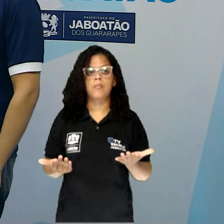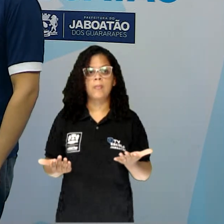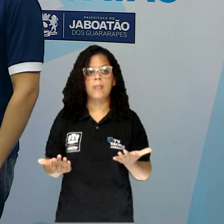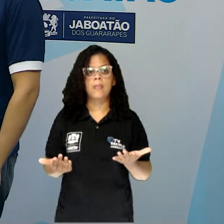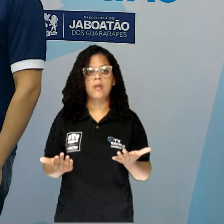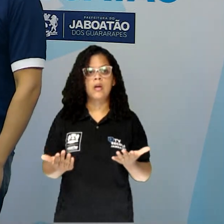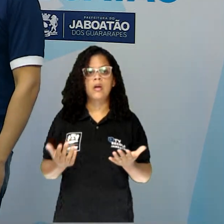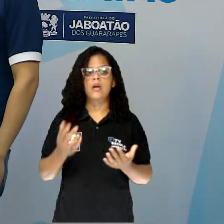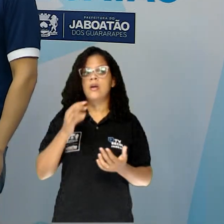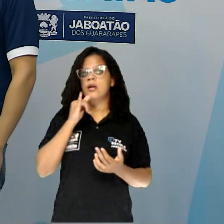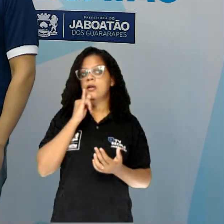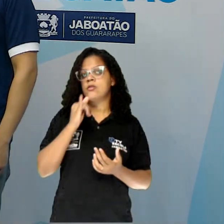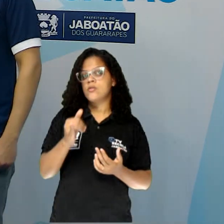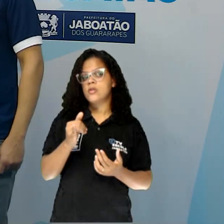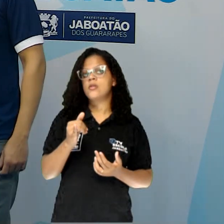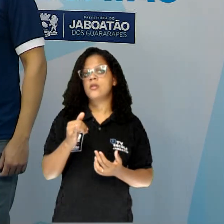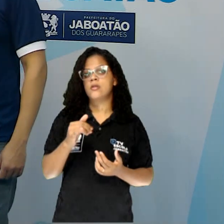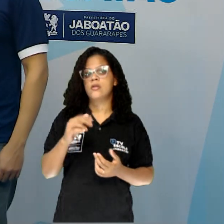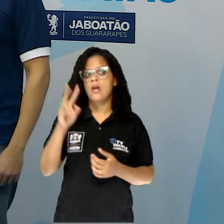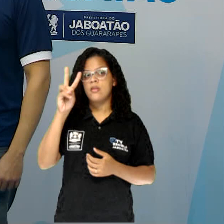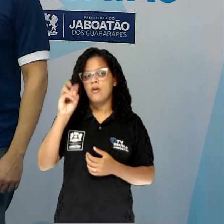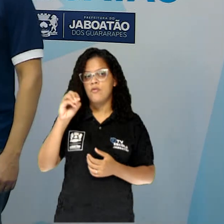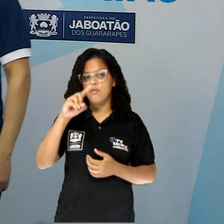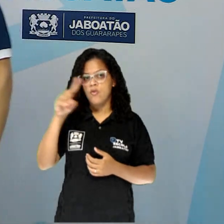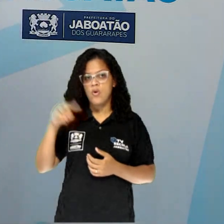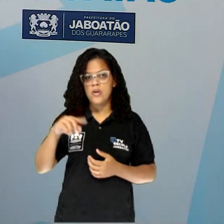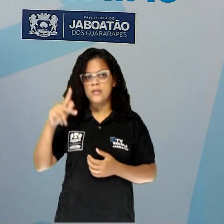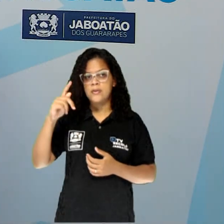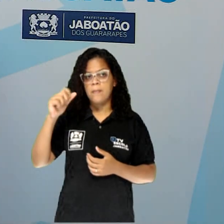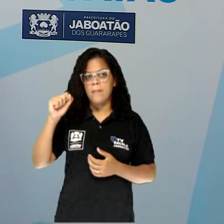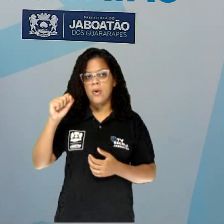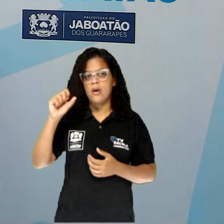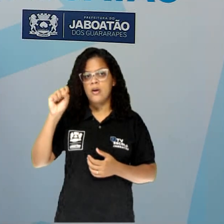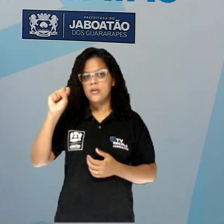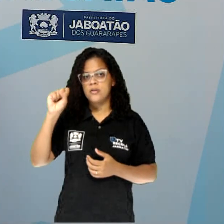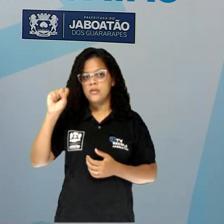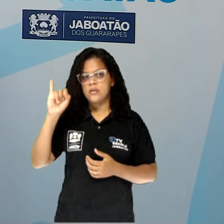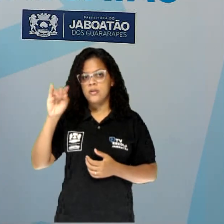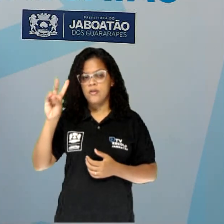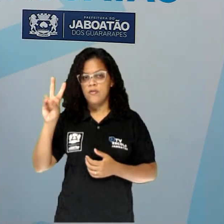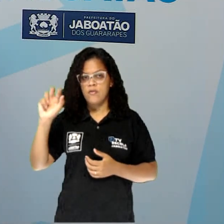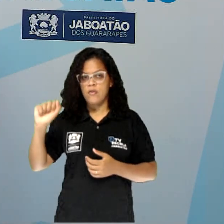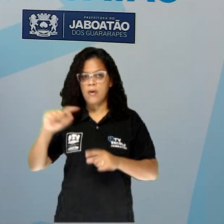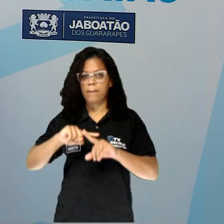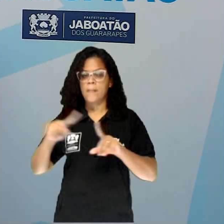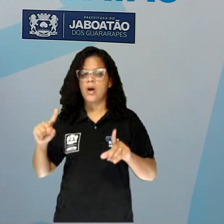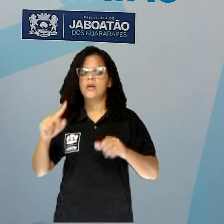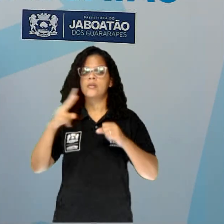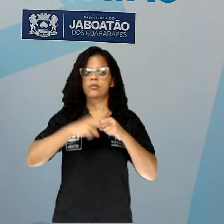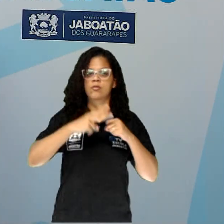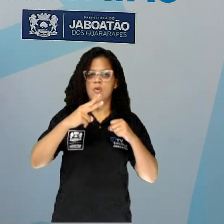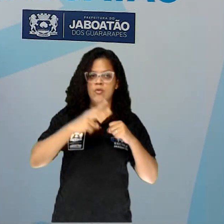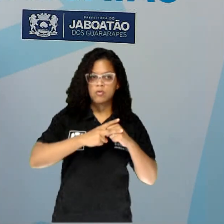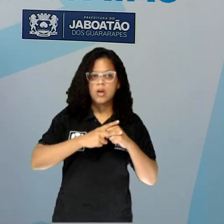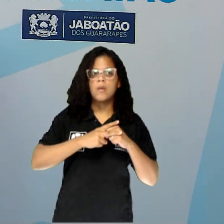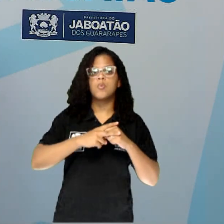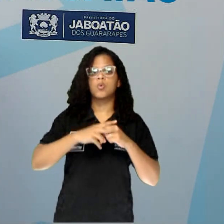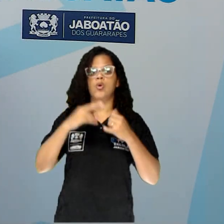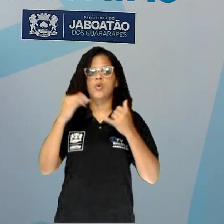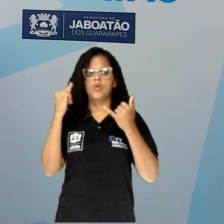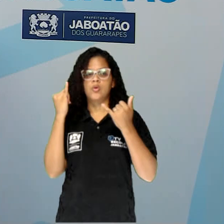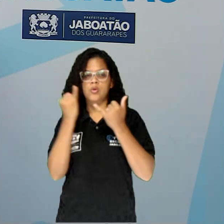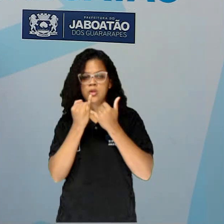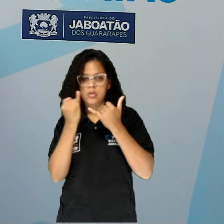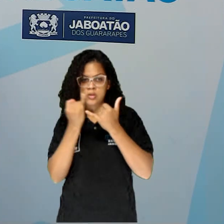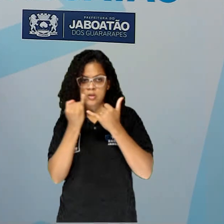passiva. Só que a gente tem que pensar o seguinte, toda vez que eu tiver um verbo transitivo e indireto,